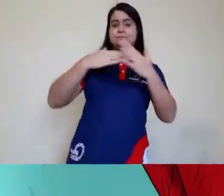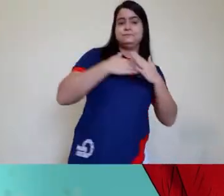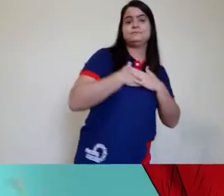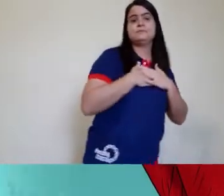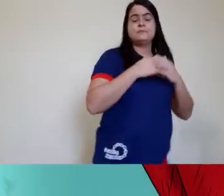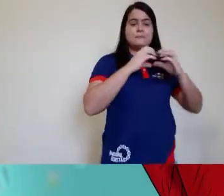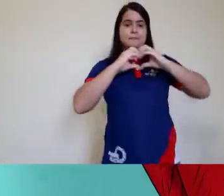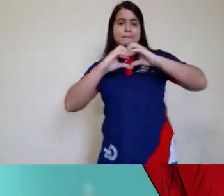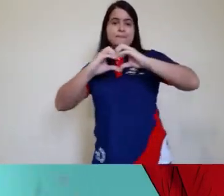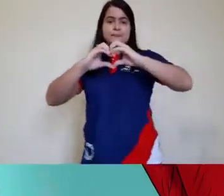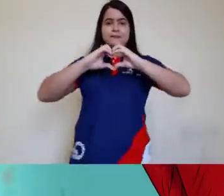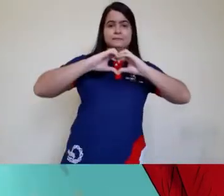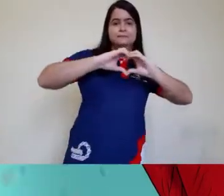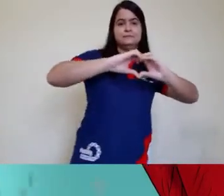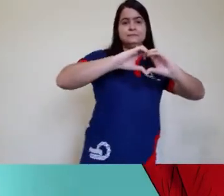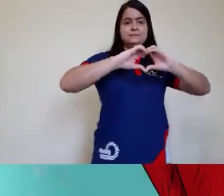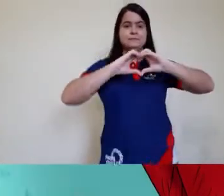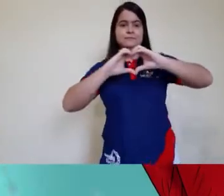Cristão número